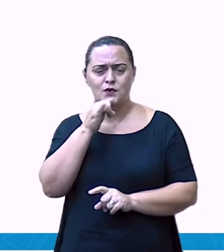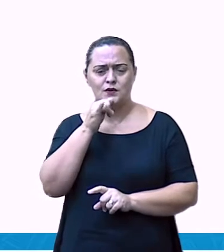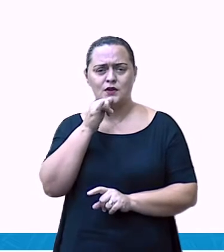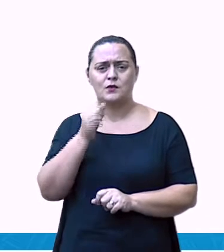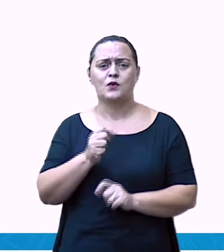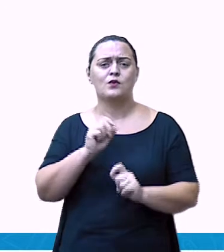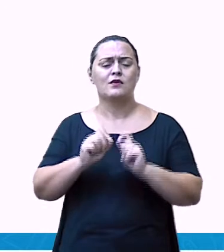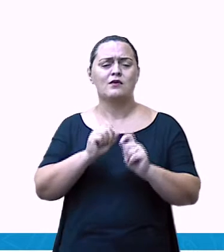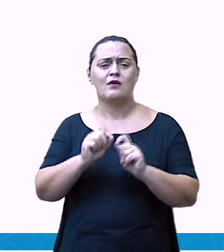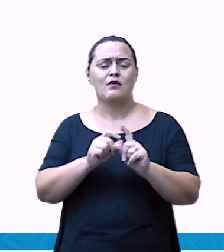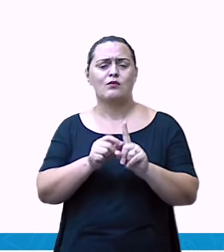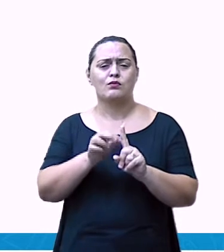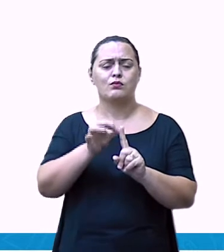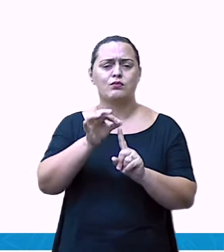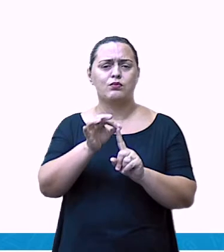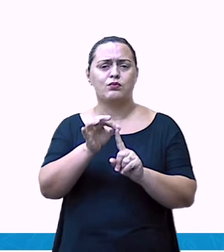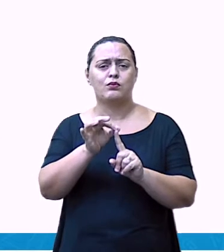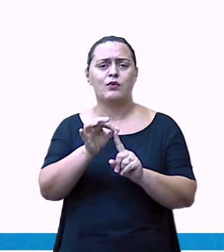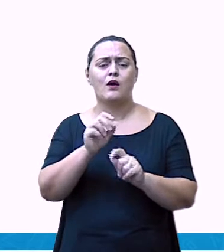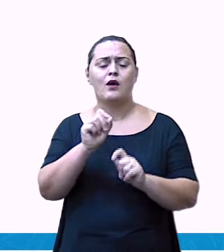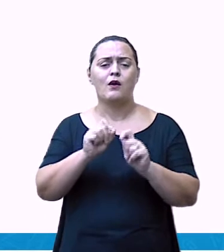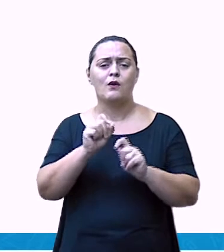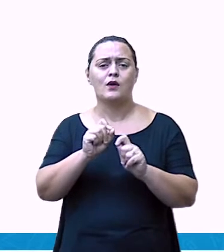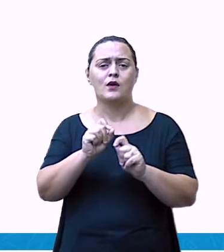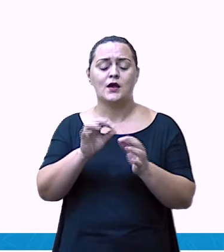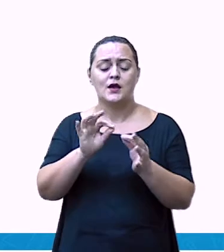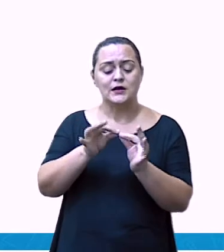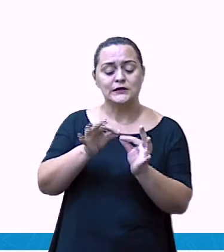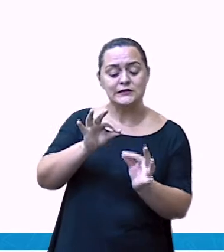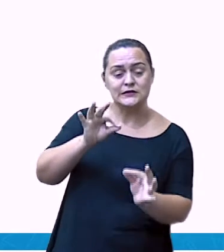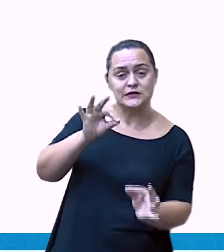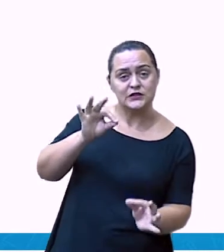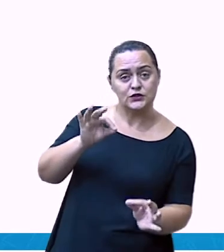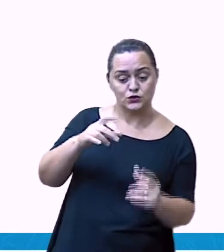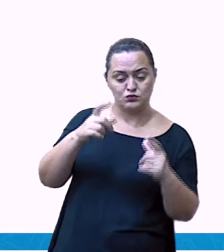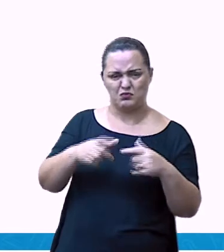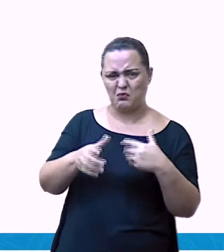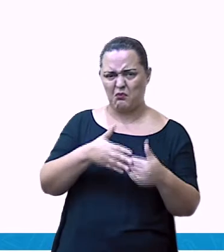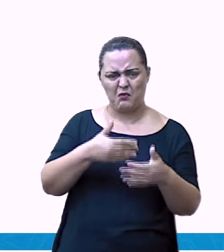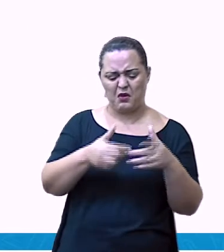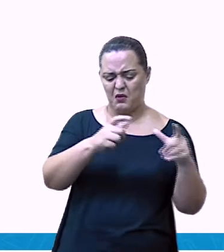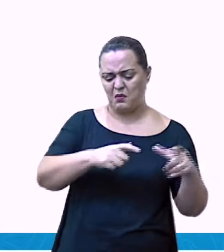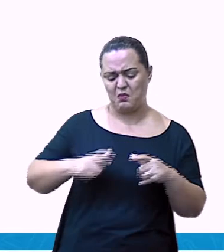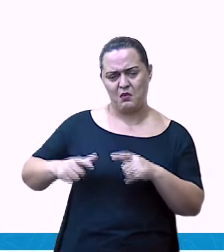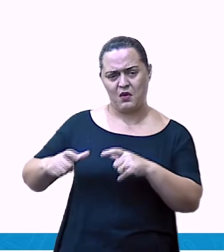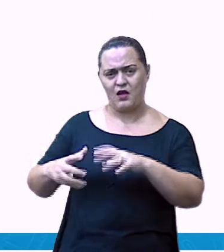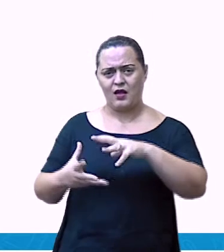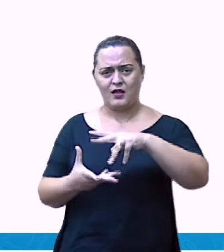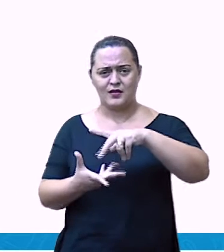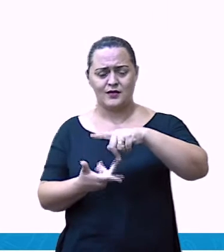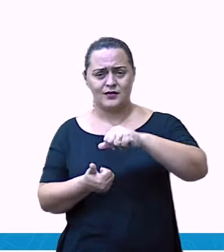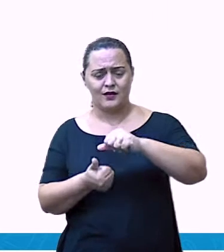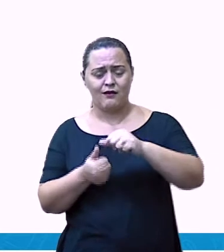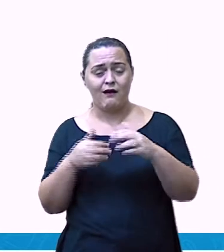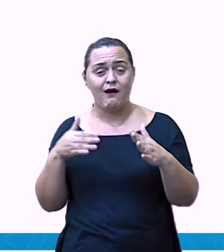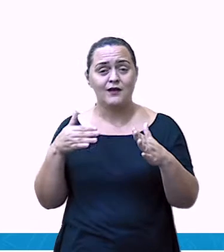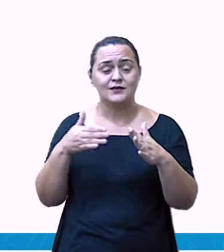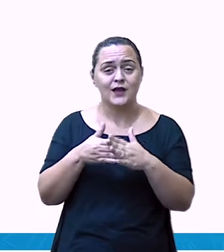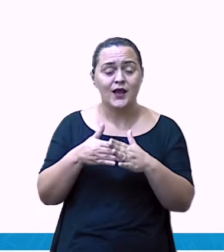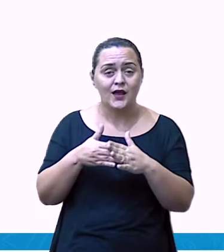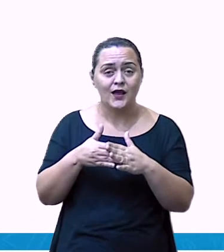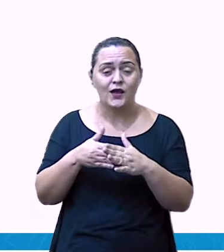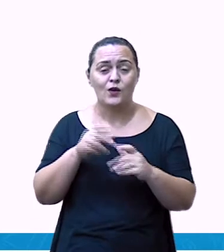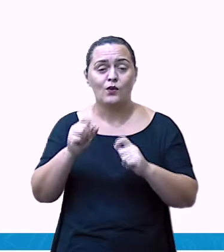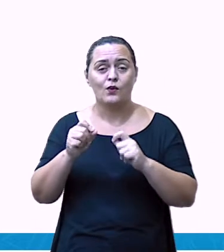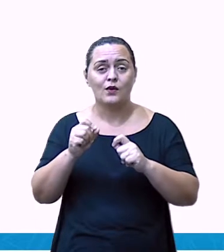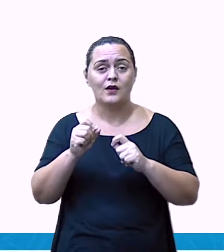da Terra até a linha do Equador. Então, essa influência, olha, é a quantidade de